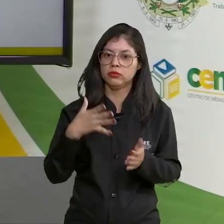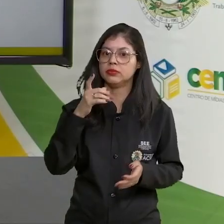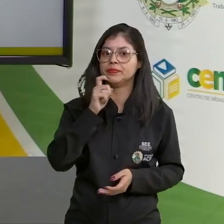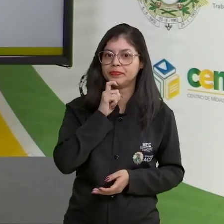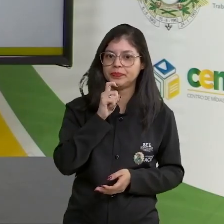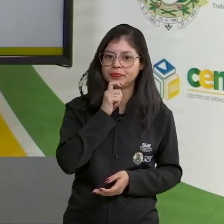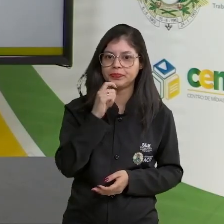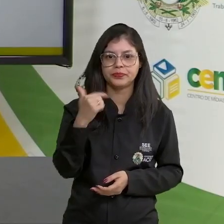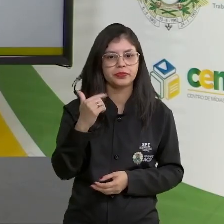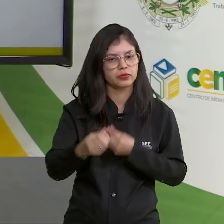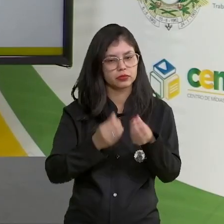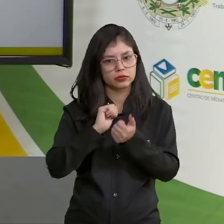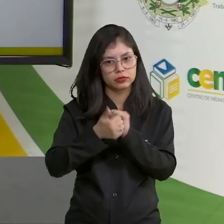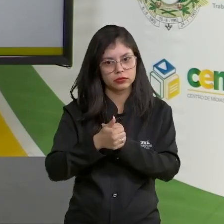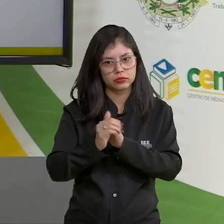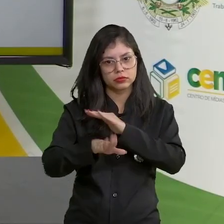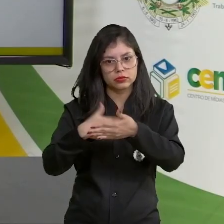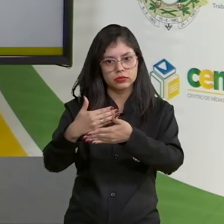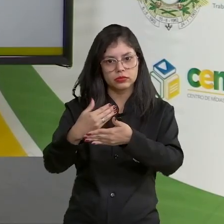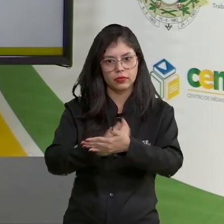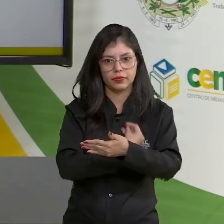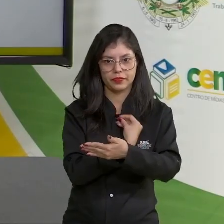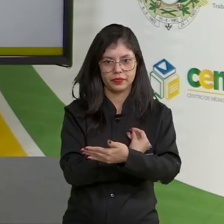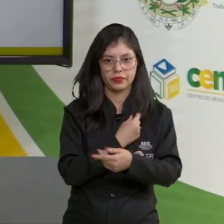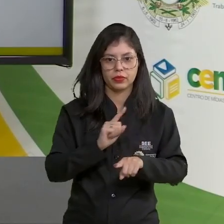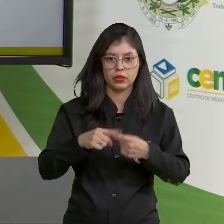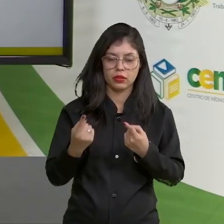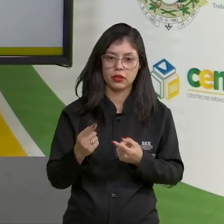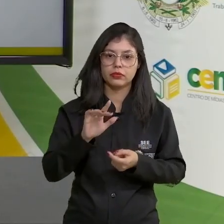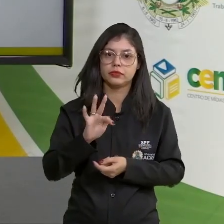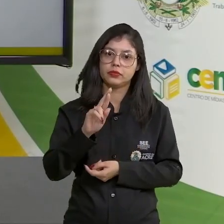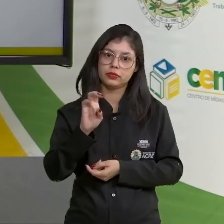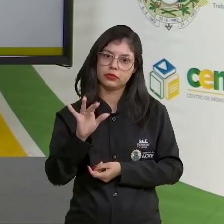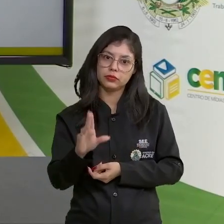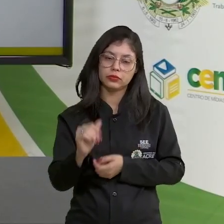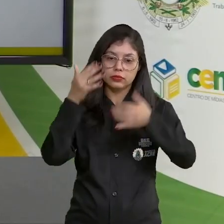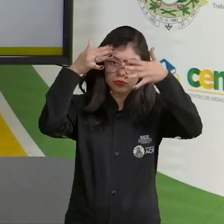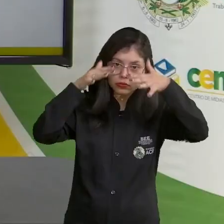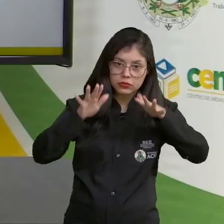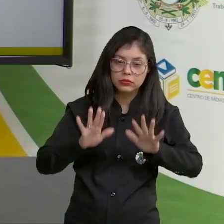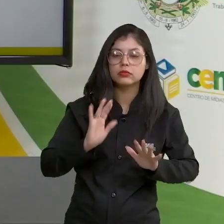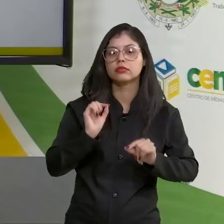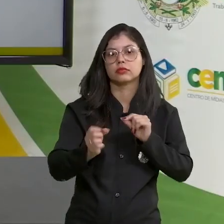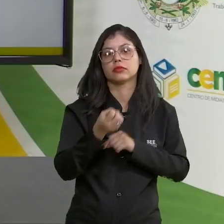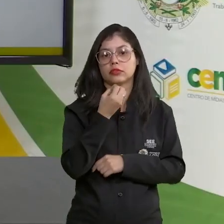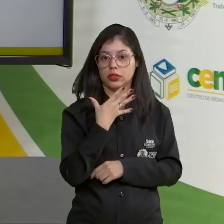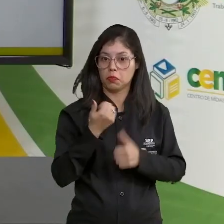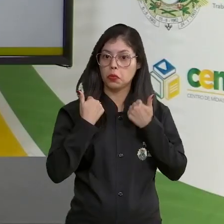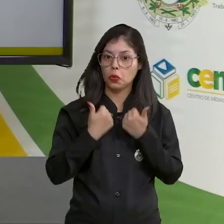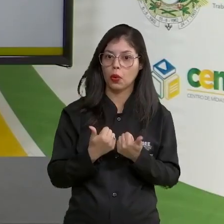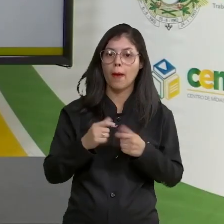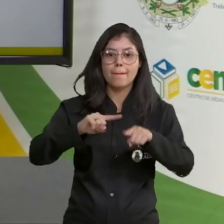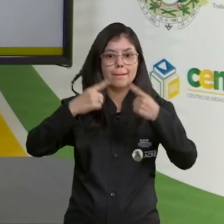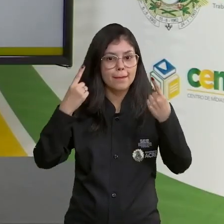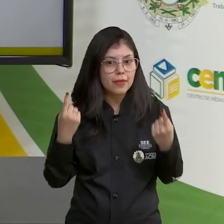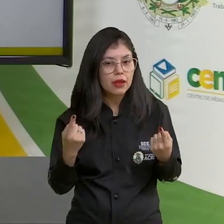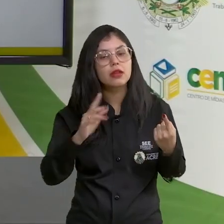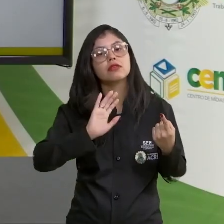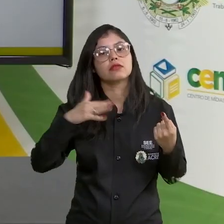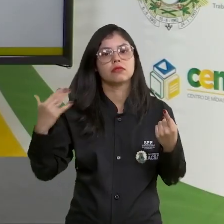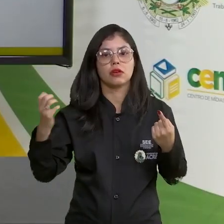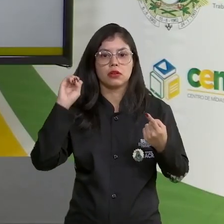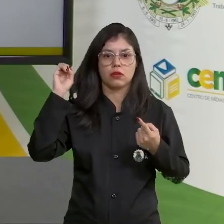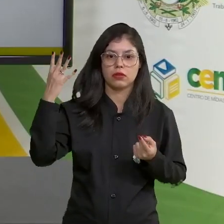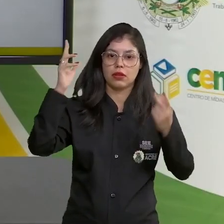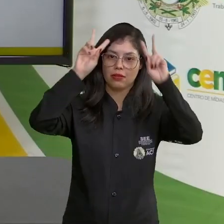Então, não seria adequado para desenvolver a vida. Então, o efeito estufa, de uma forma natural, ele é o quê? Positiva. Só que com as